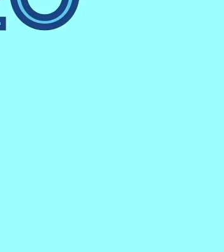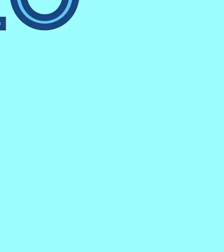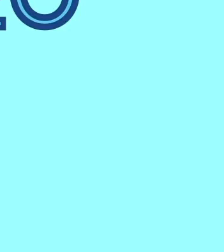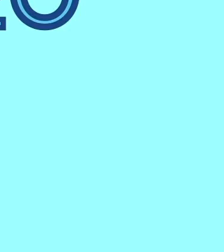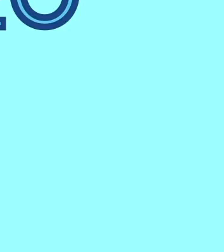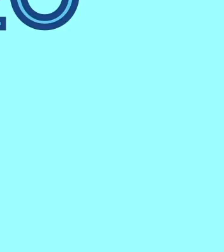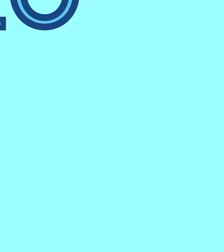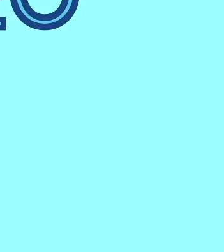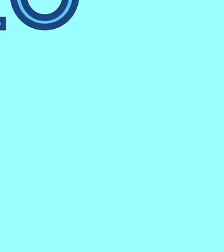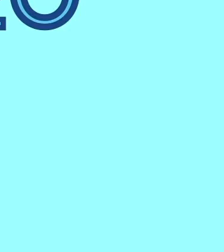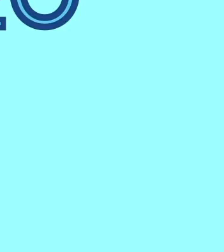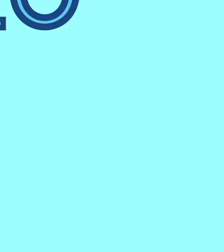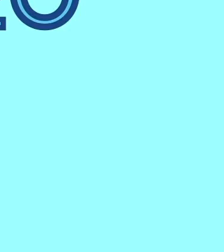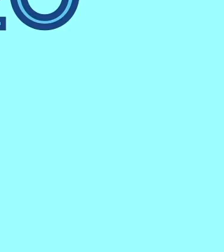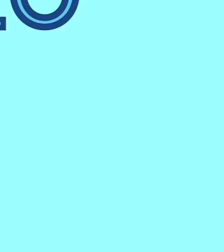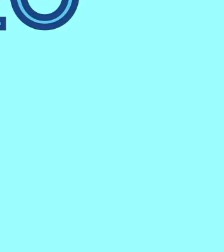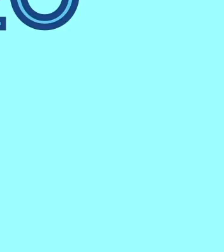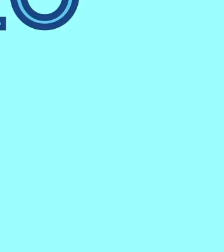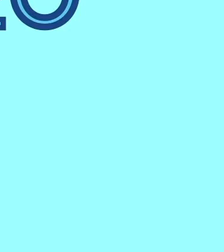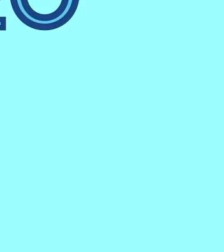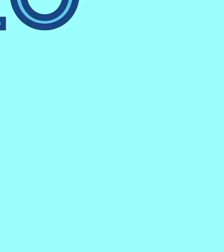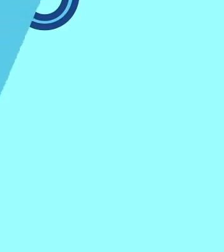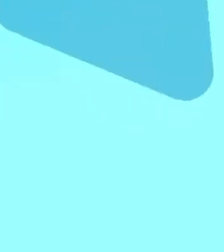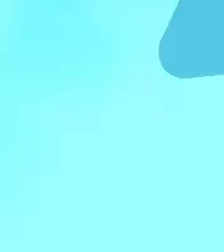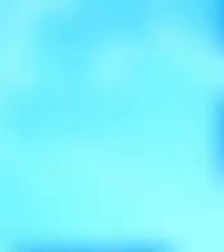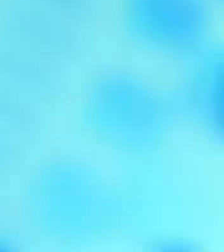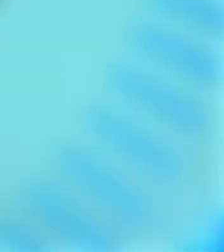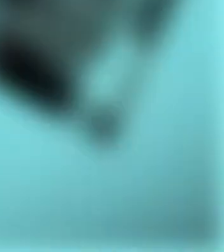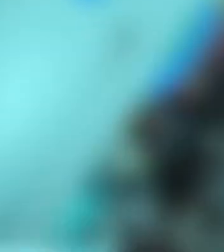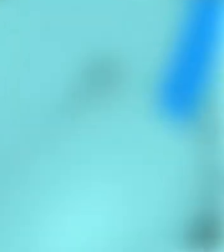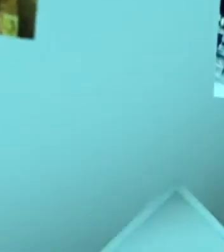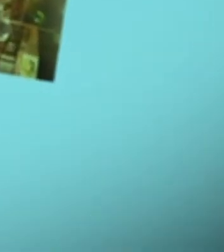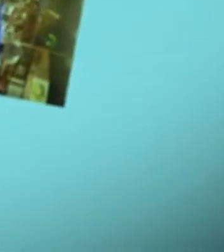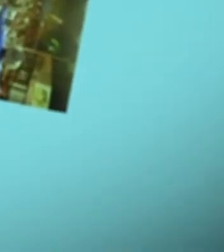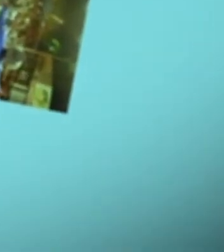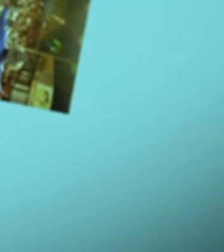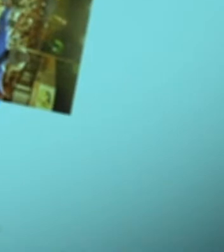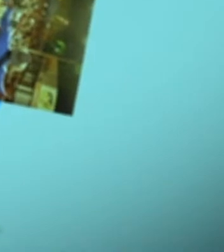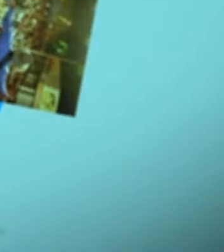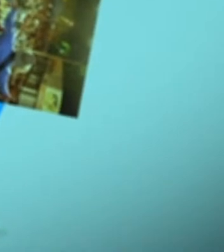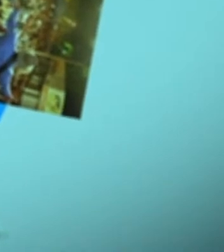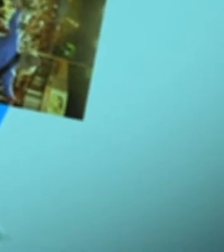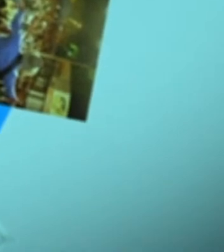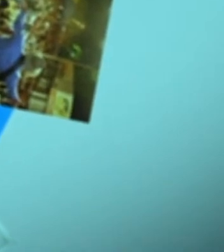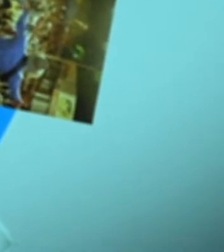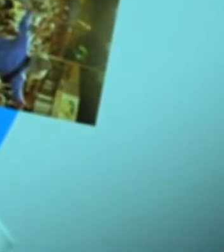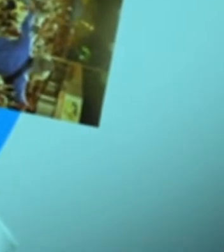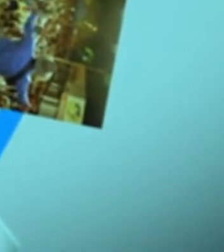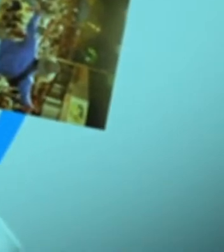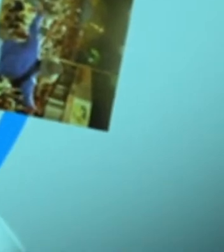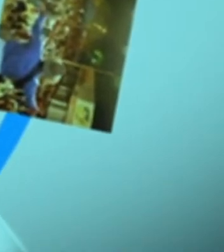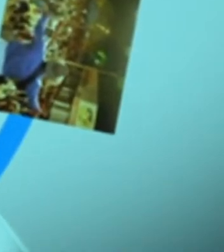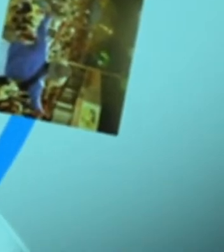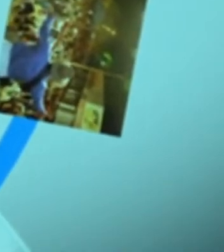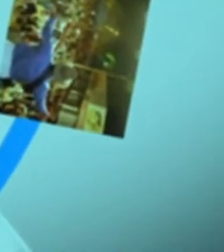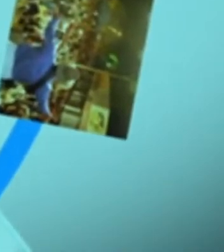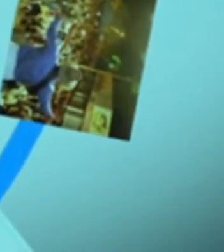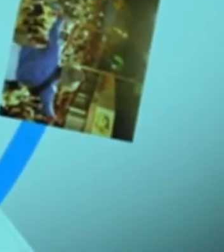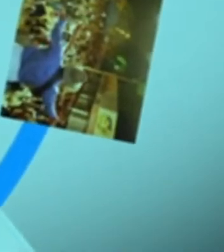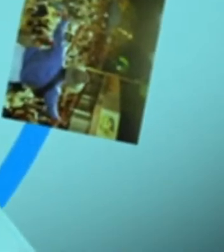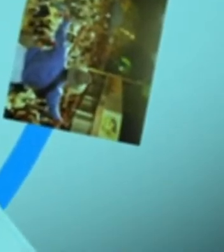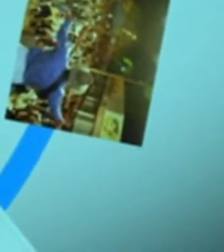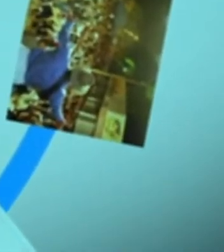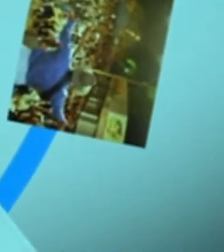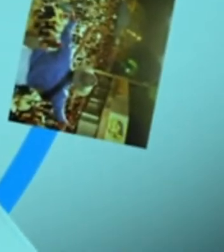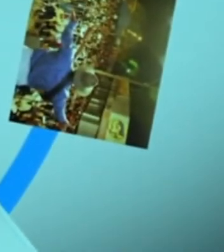da ciência e da tecnologia. O IL tem como objetivos a promoção, coordenação e